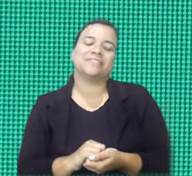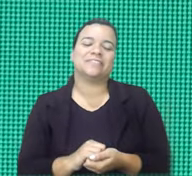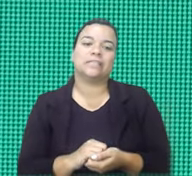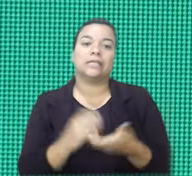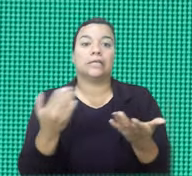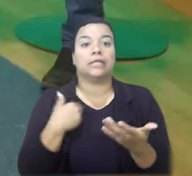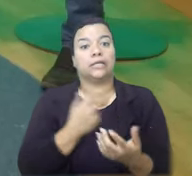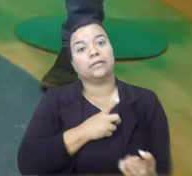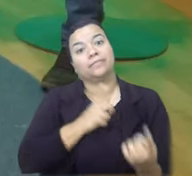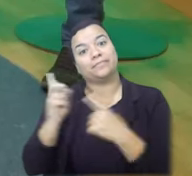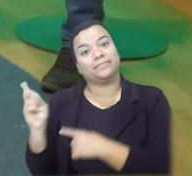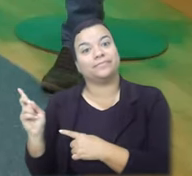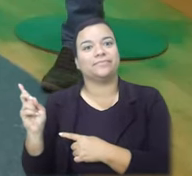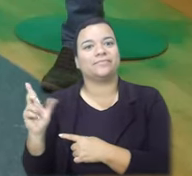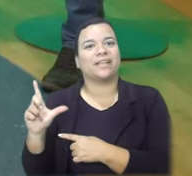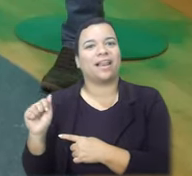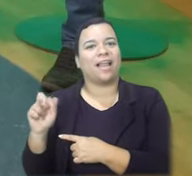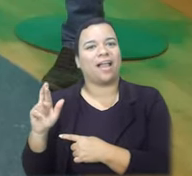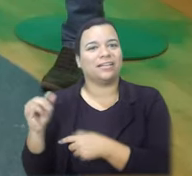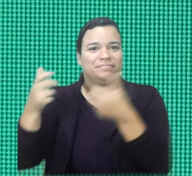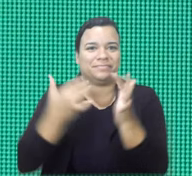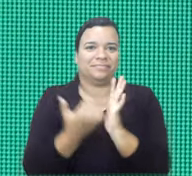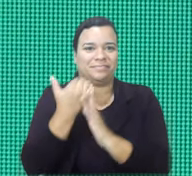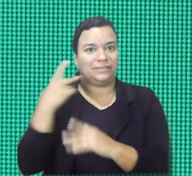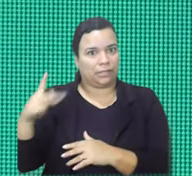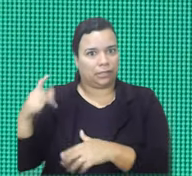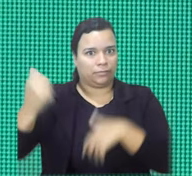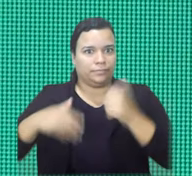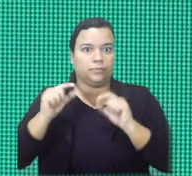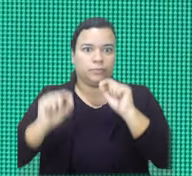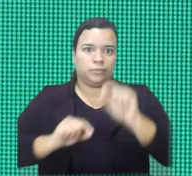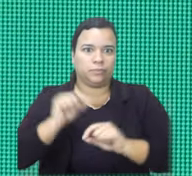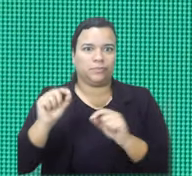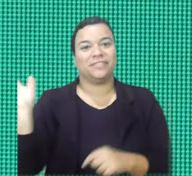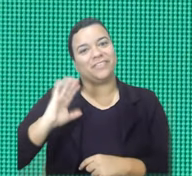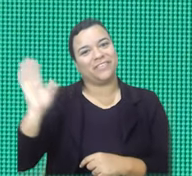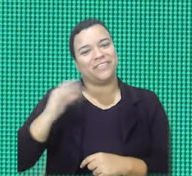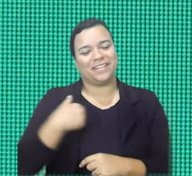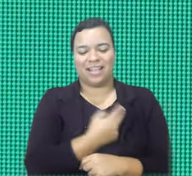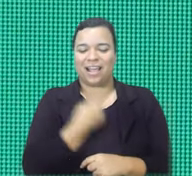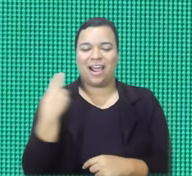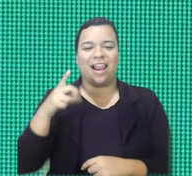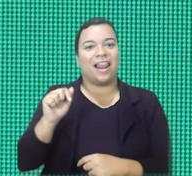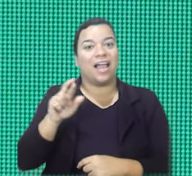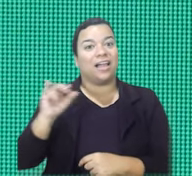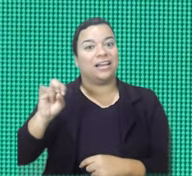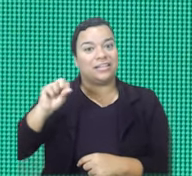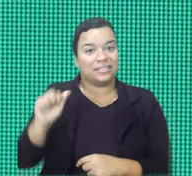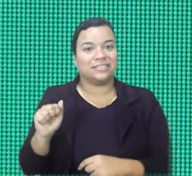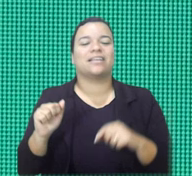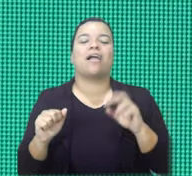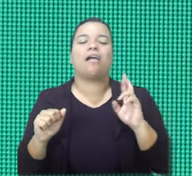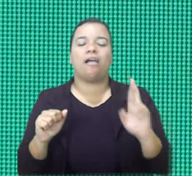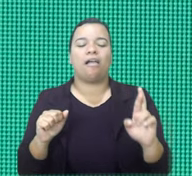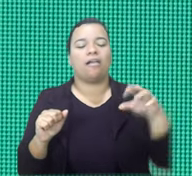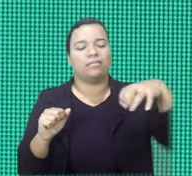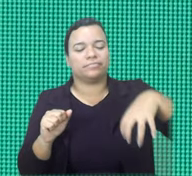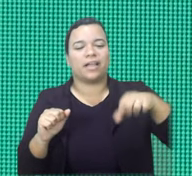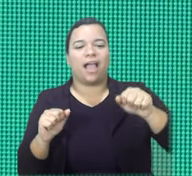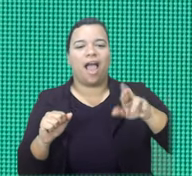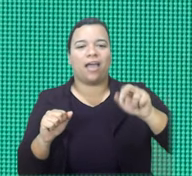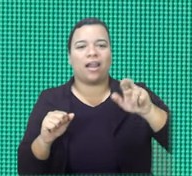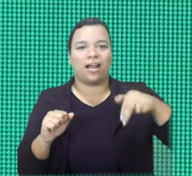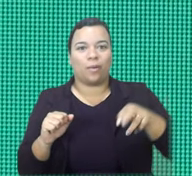paraa Lari que vai trazer um pouquinho mais sobre o tema dela Olá meu nome é Larissa eu sou do R Araraquara e o meu